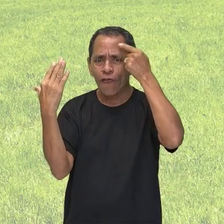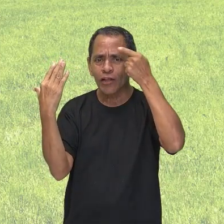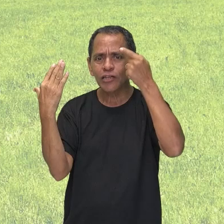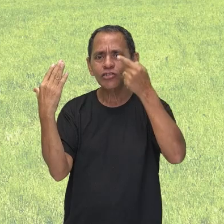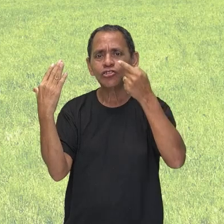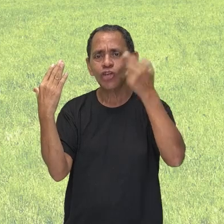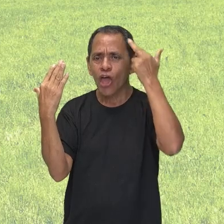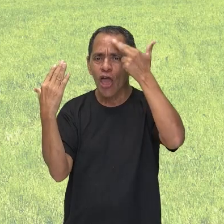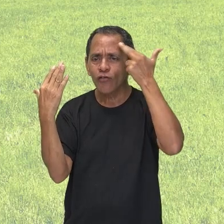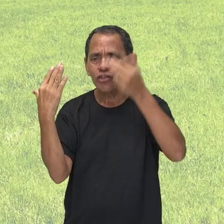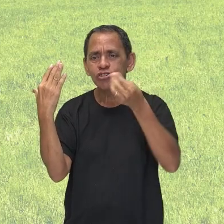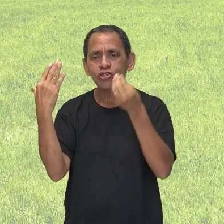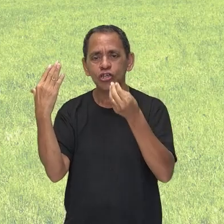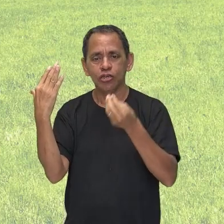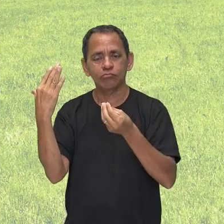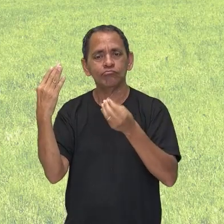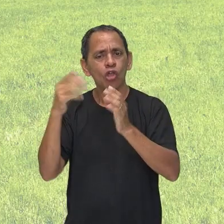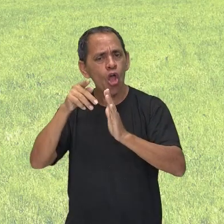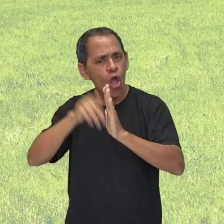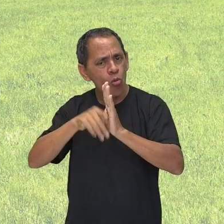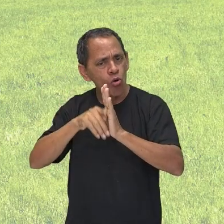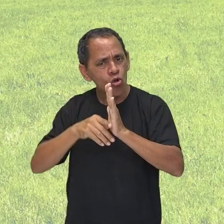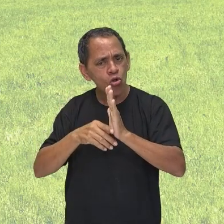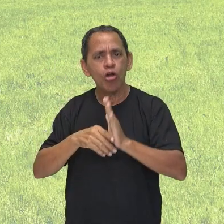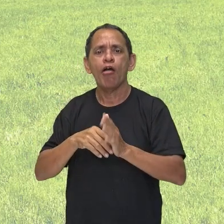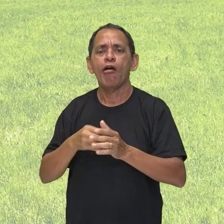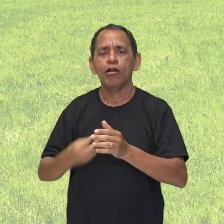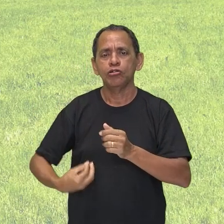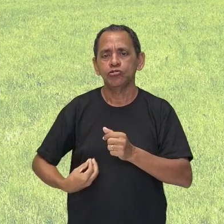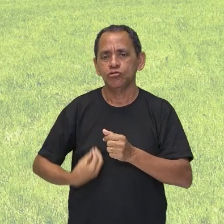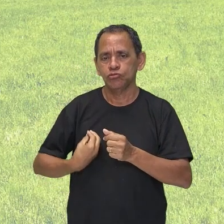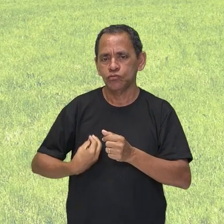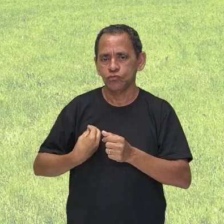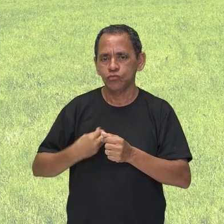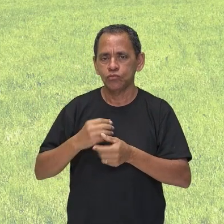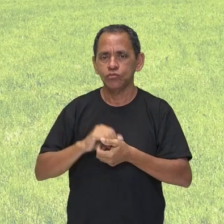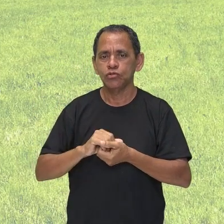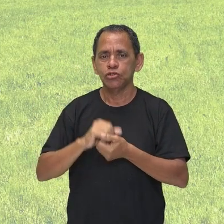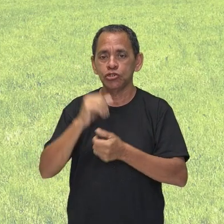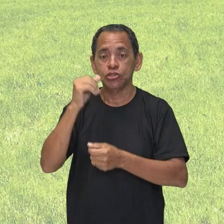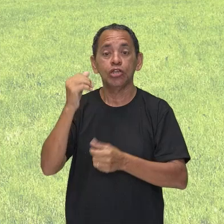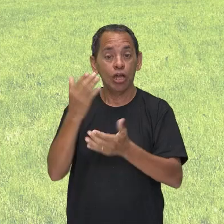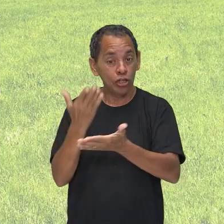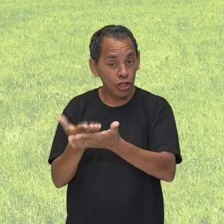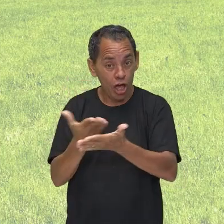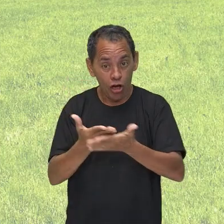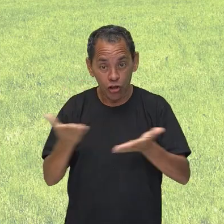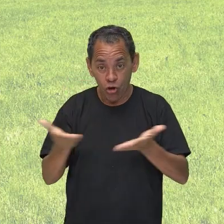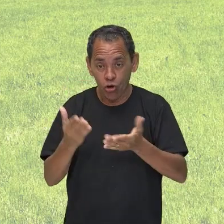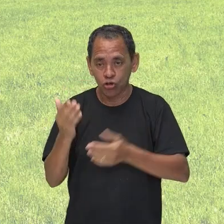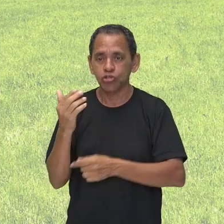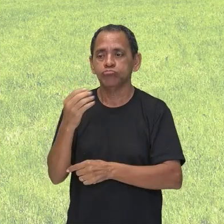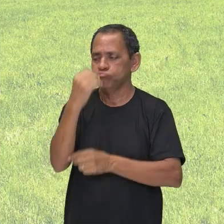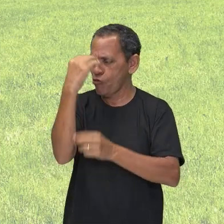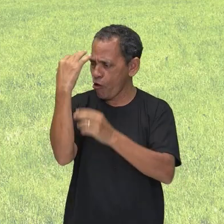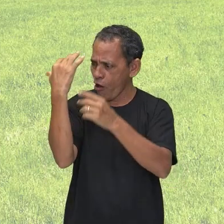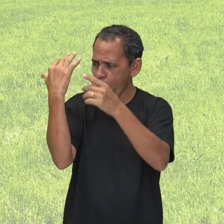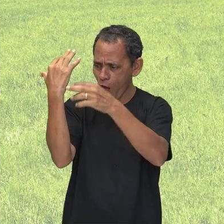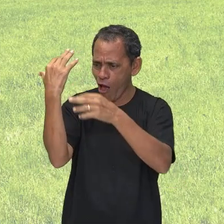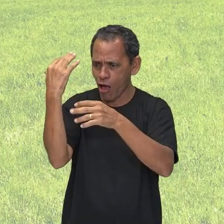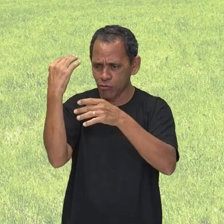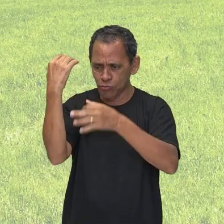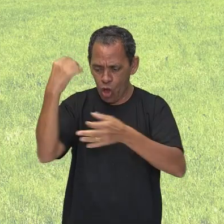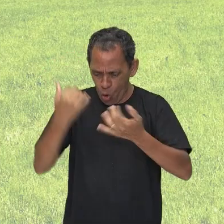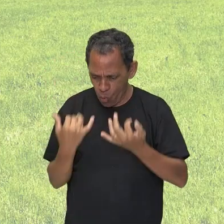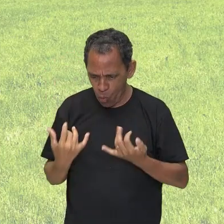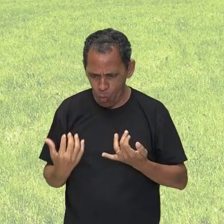nossa aula, eu trago o simbolismo dessa única árvore em meio a este campo para representar o poder da